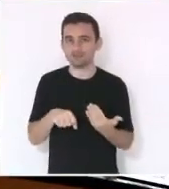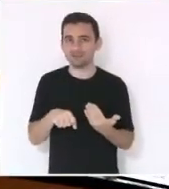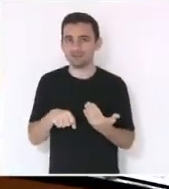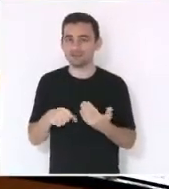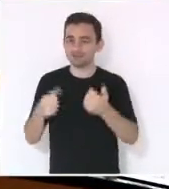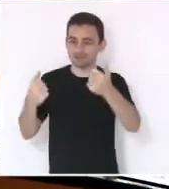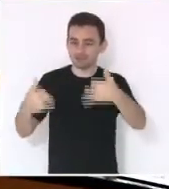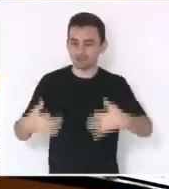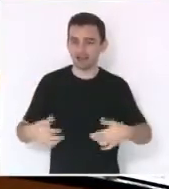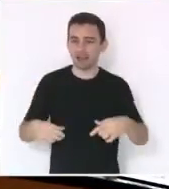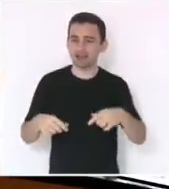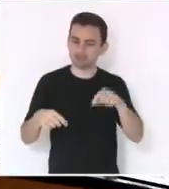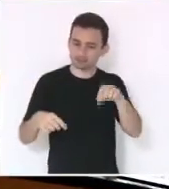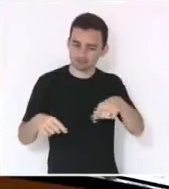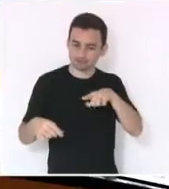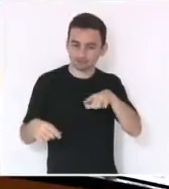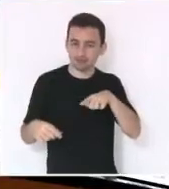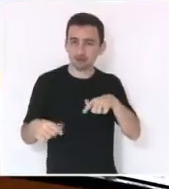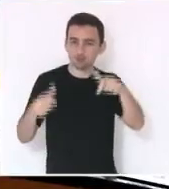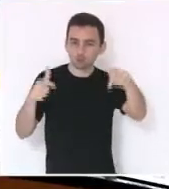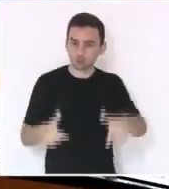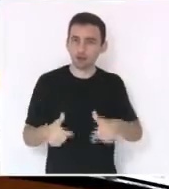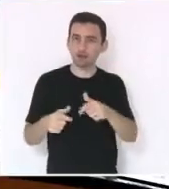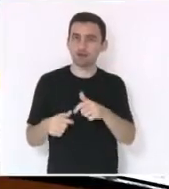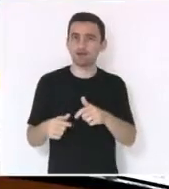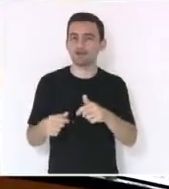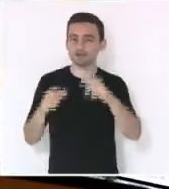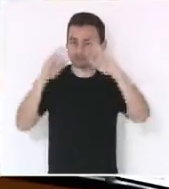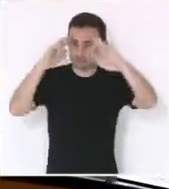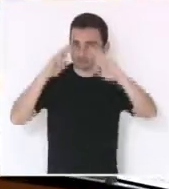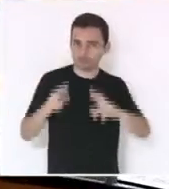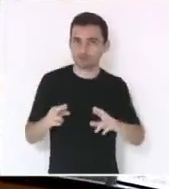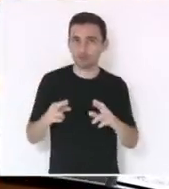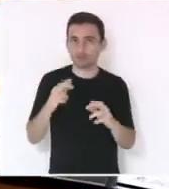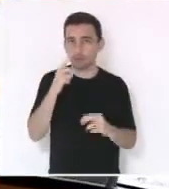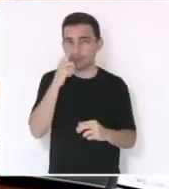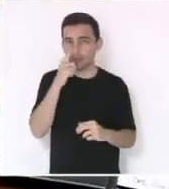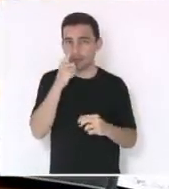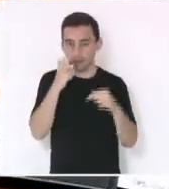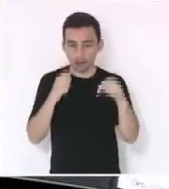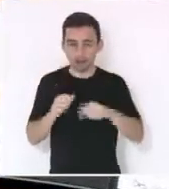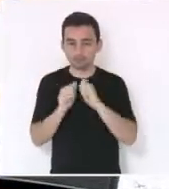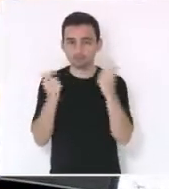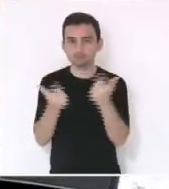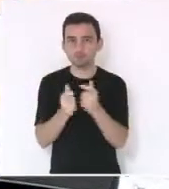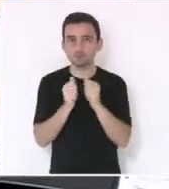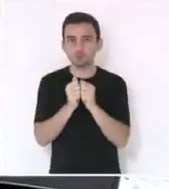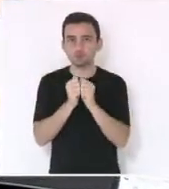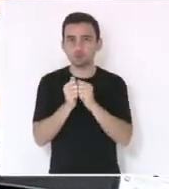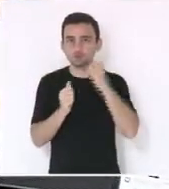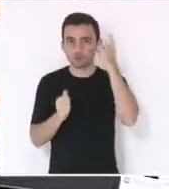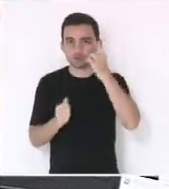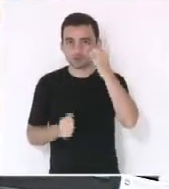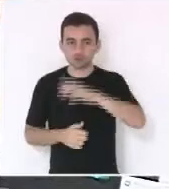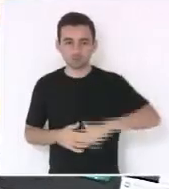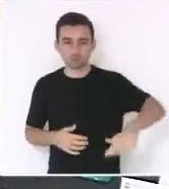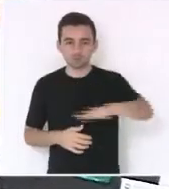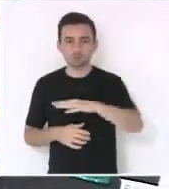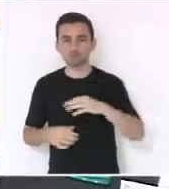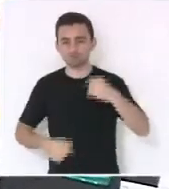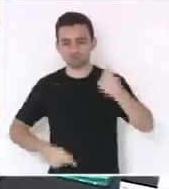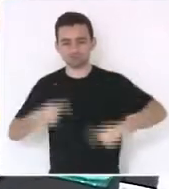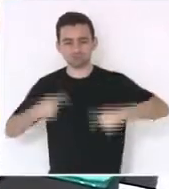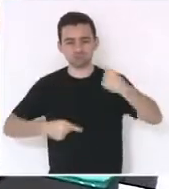espaço, que tem respeito. E nós aqui nessa casa temos construído, junto com os demais parlamentares dessa casa, políticas